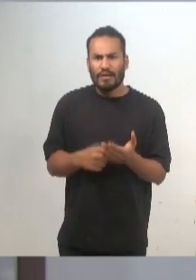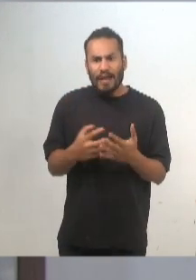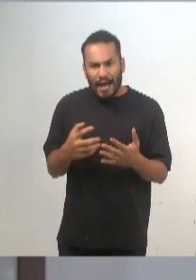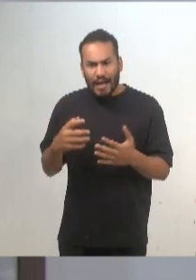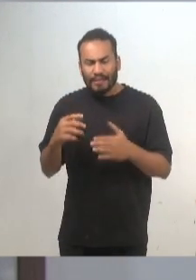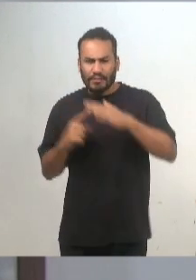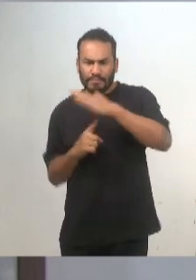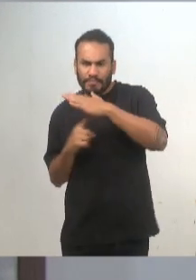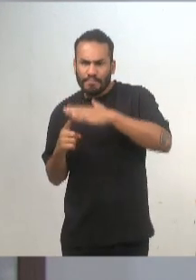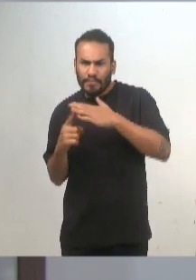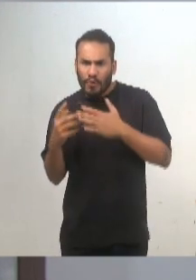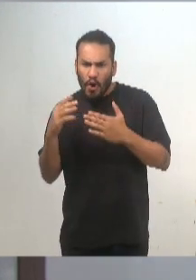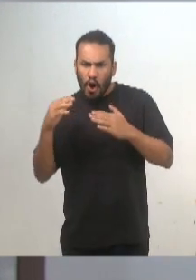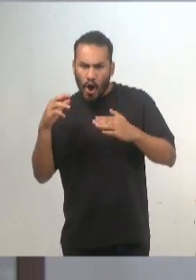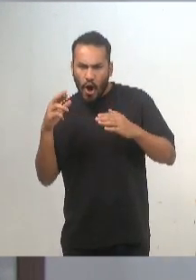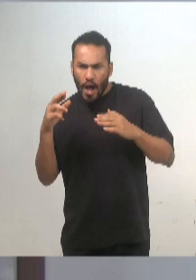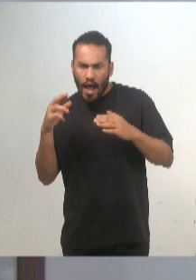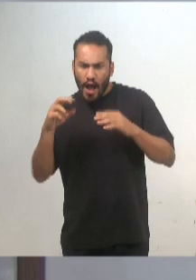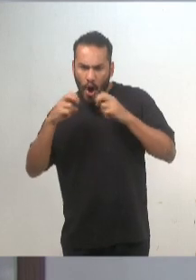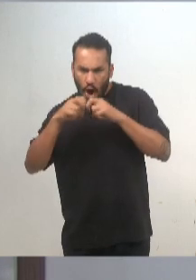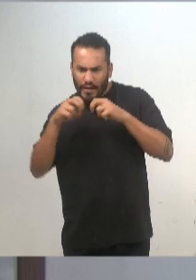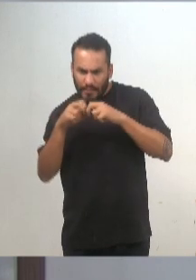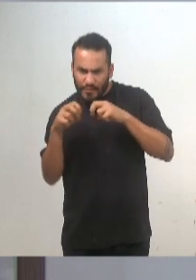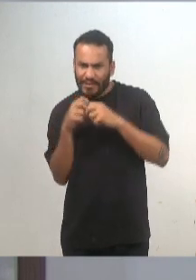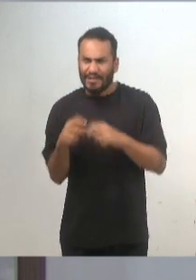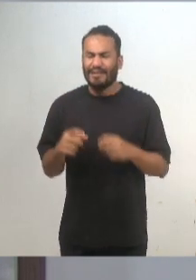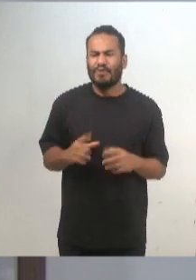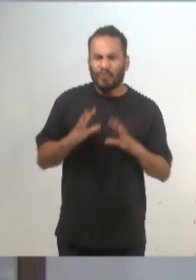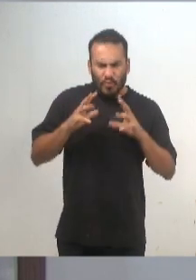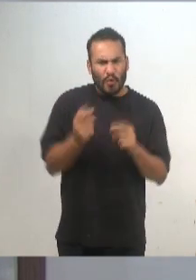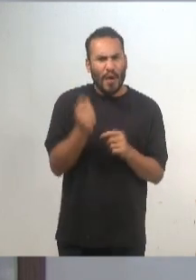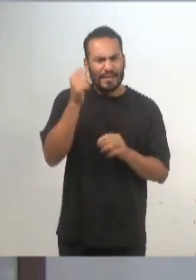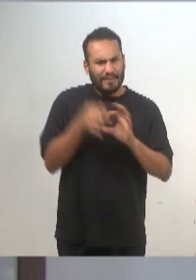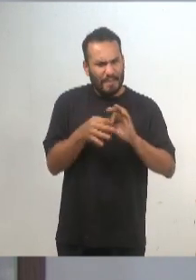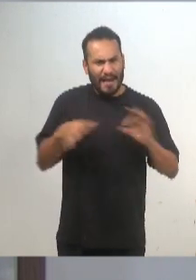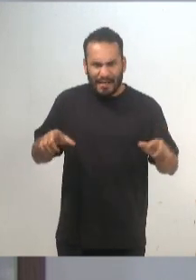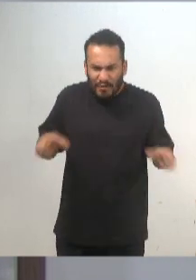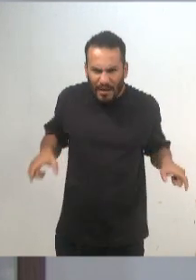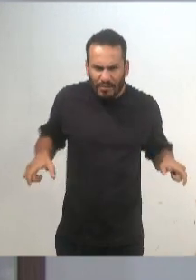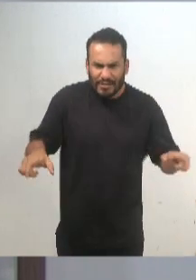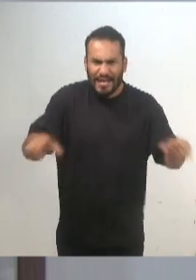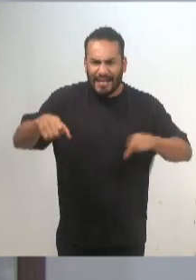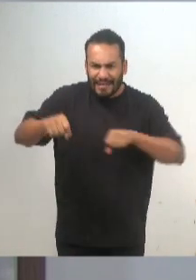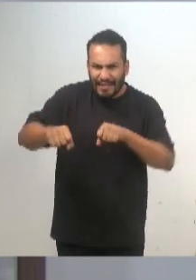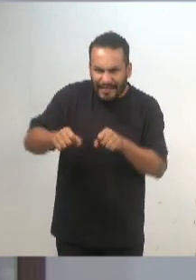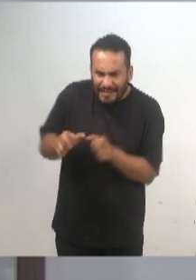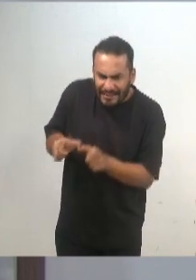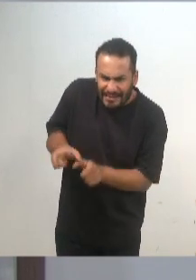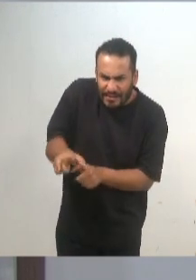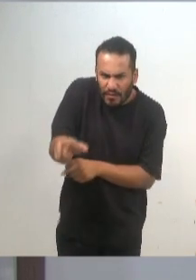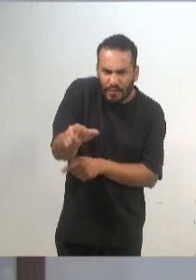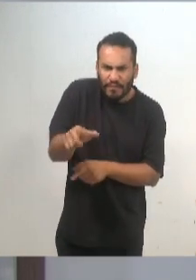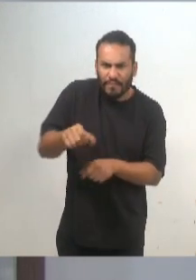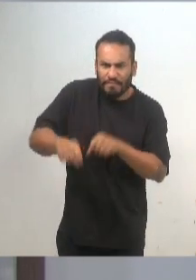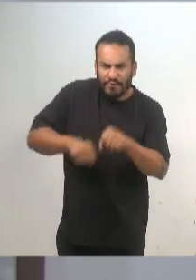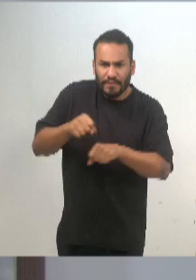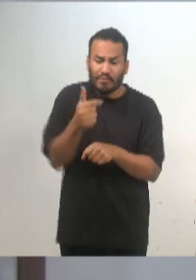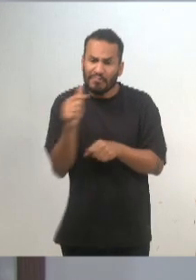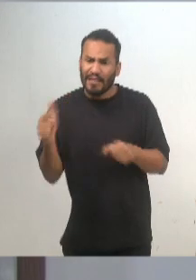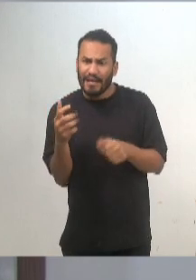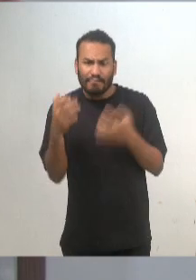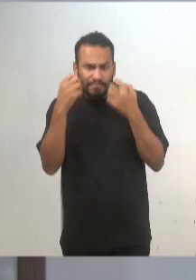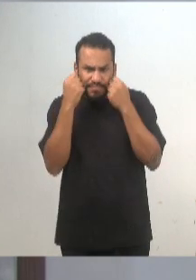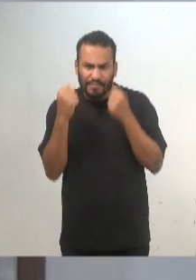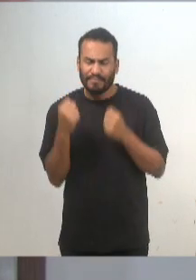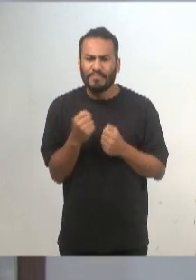ônibus da BR-470, porque já estamos prestes a ter tudo aquilo lá liberado, já tem calçadas, tem ciclovias, e o que a gente não tem é abrigo de ônibus. Fica